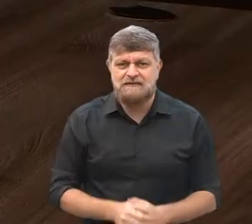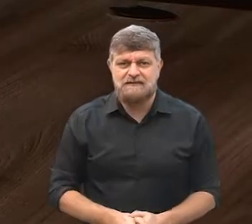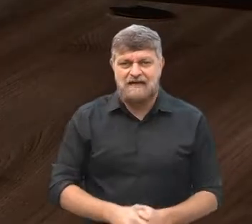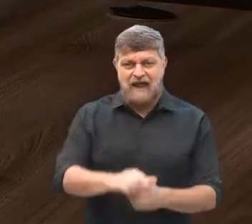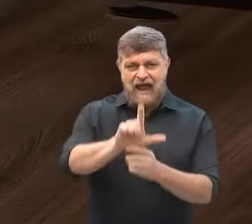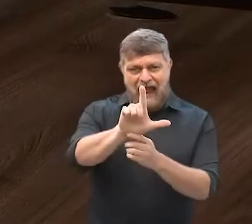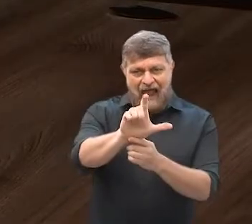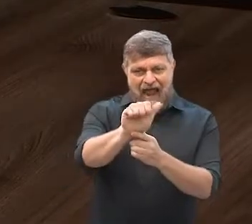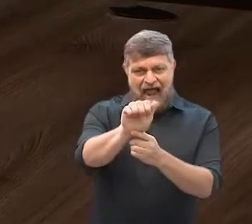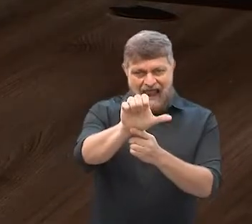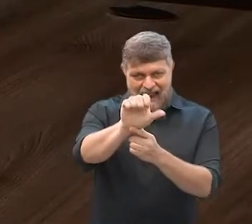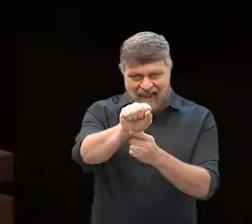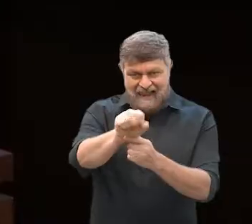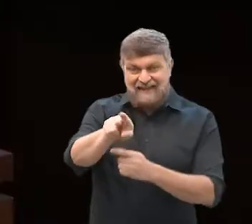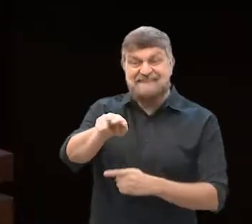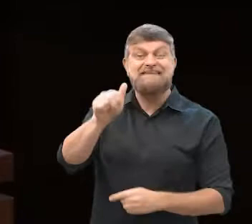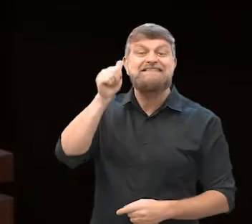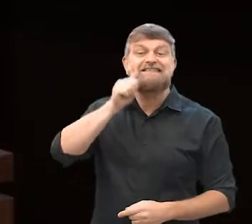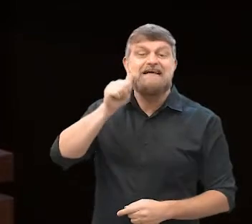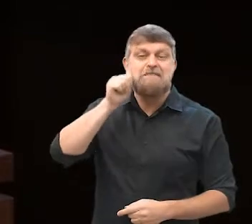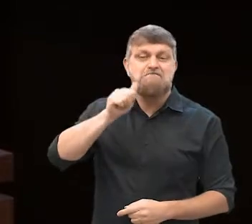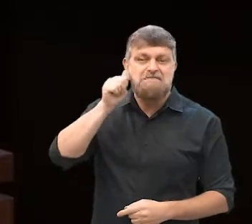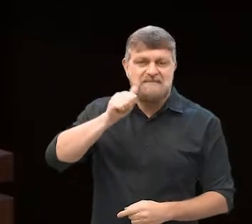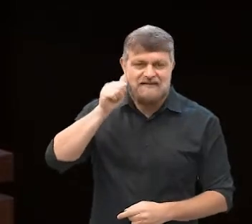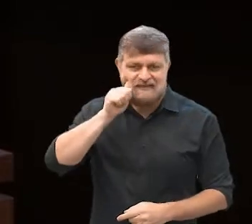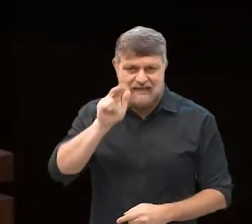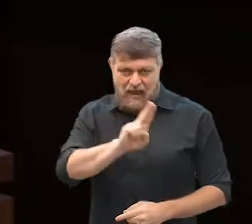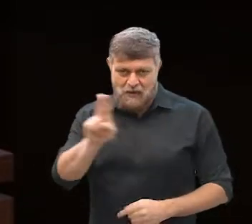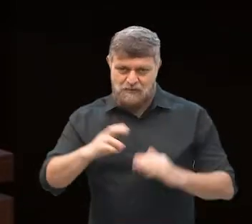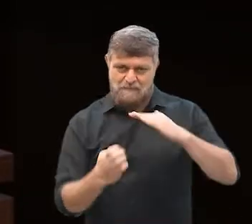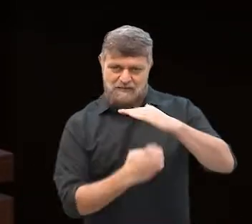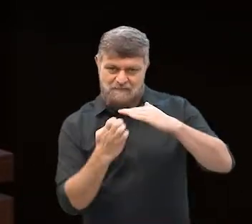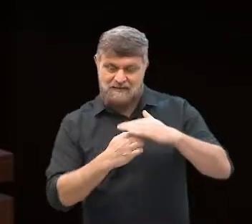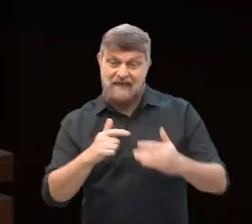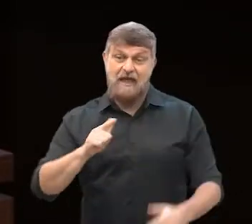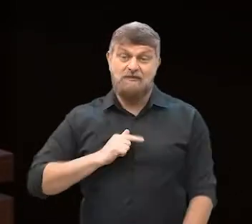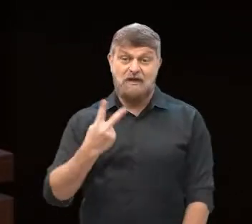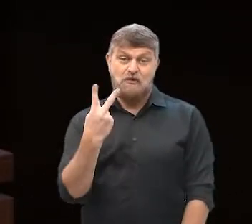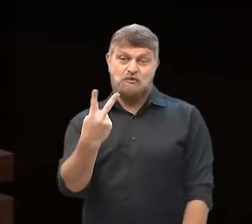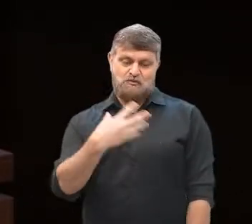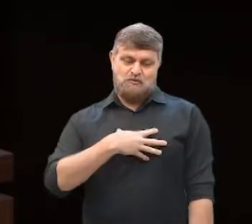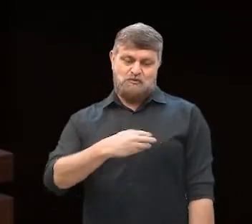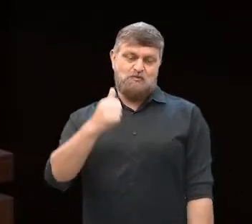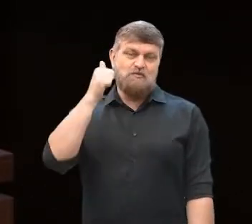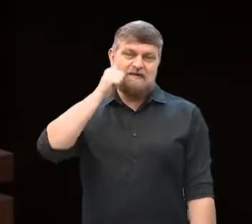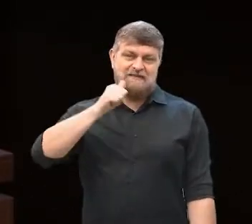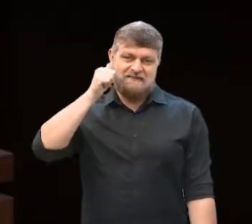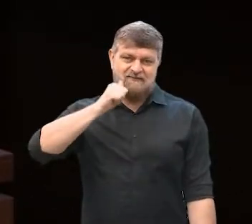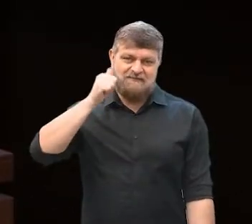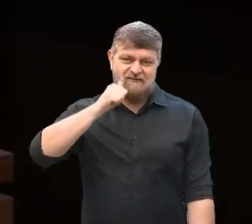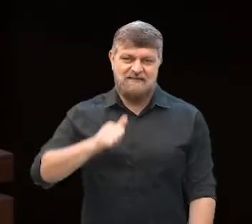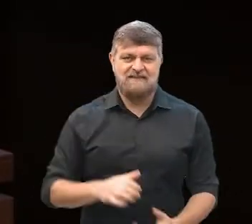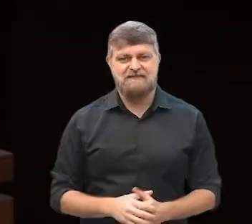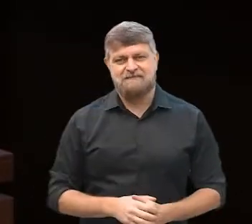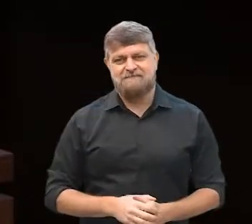Las Hermanas, é isso? Las Hermanas, porque nós temos duas meninas mulheres.